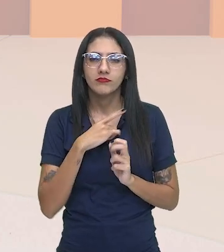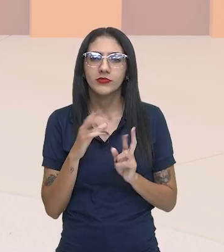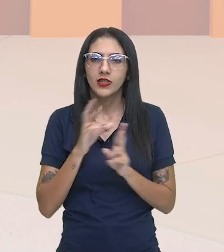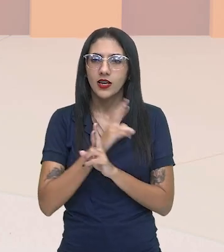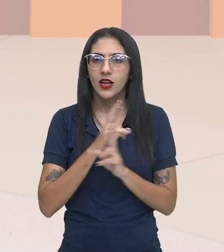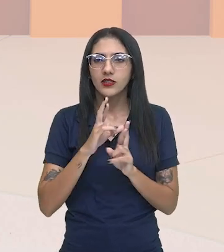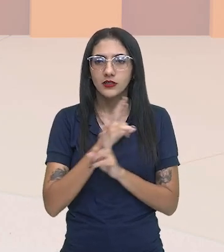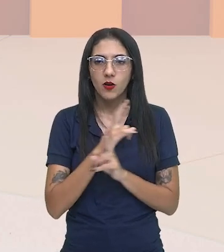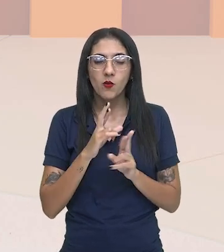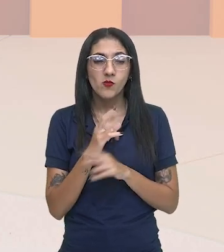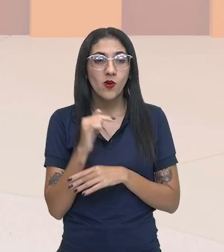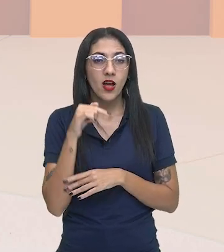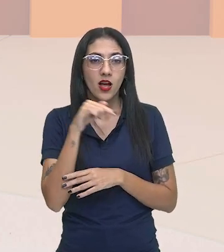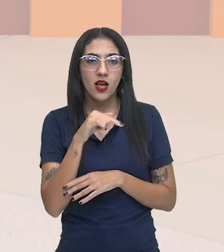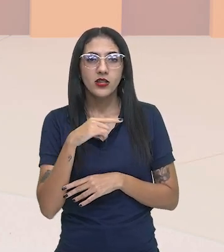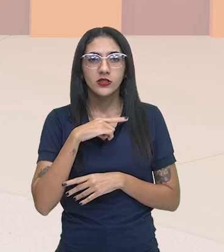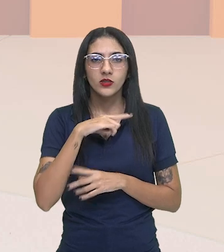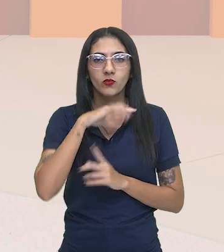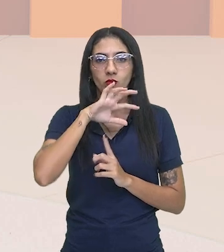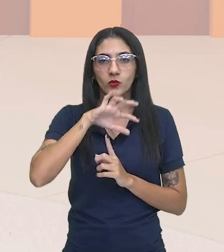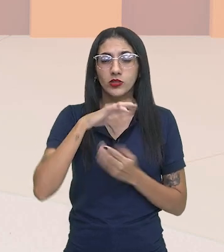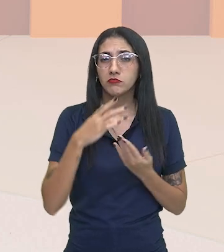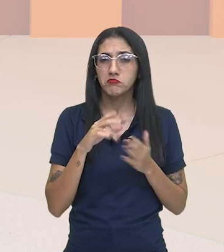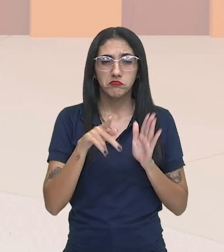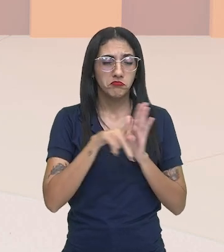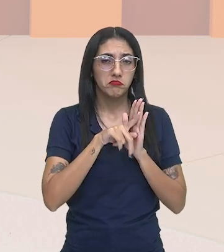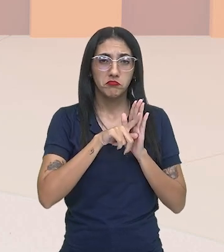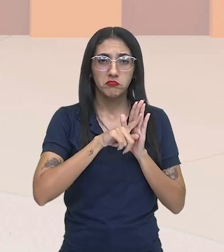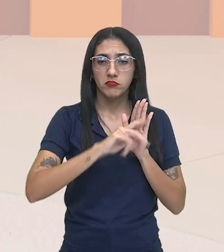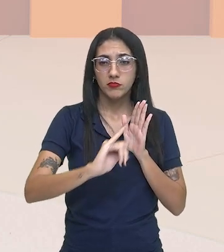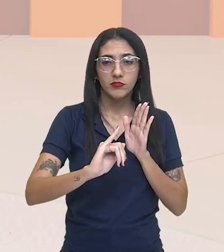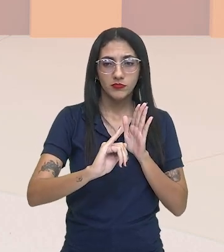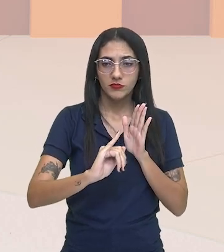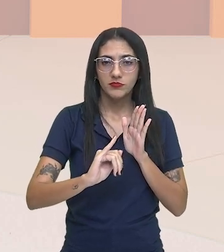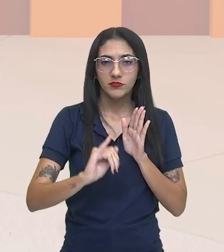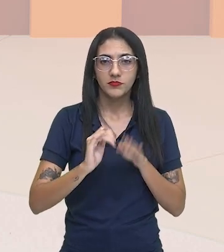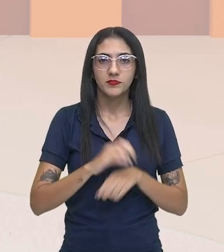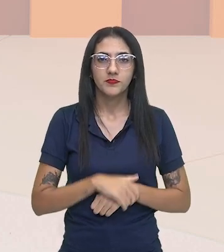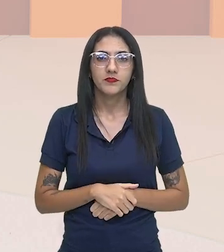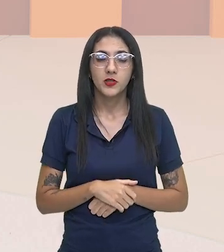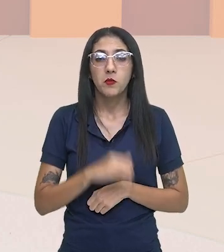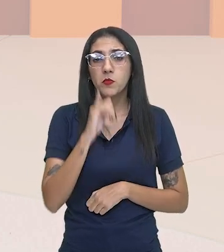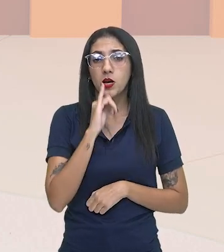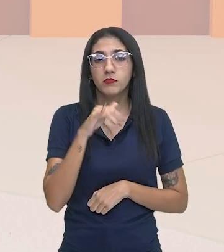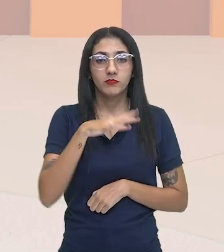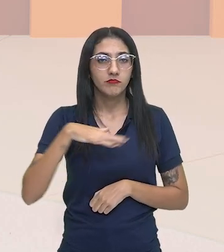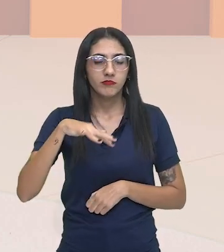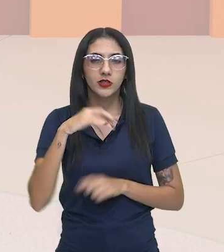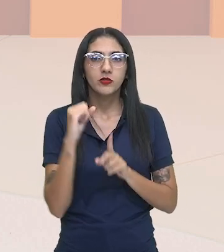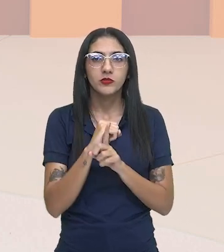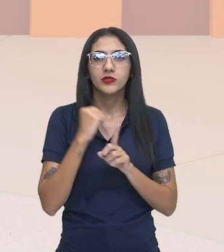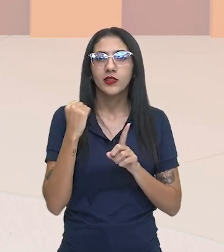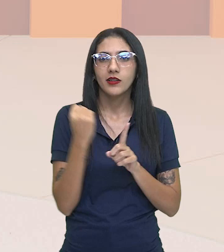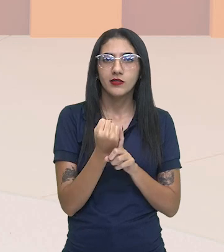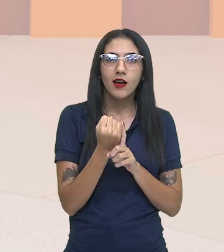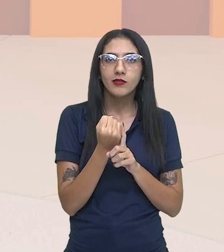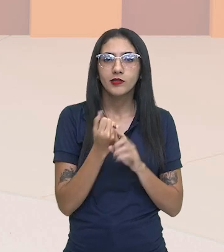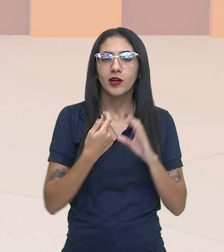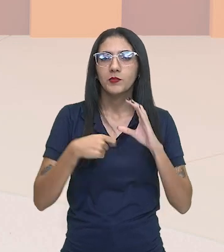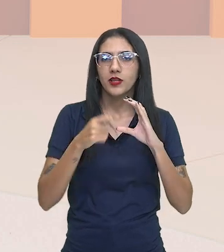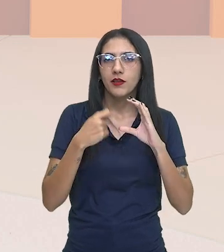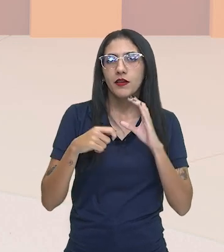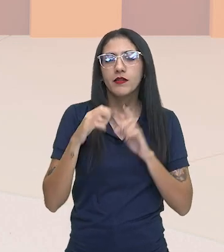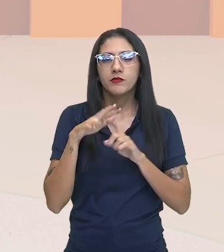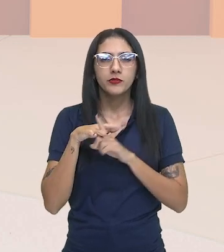essa dominação? São as leis, né? E aí nós temos exemplo, né, da própria sociedade capitalista, sociedade